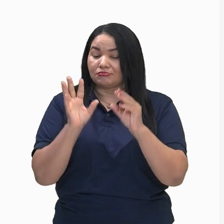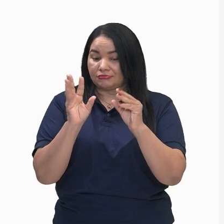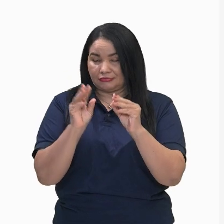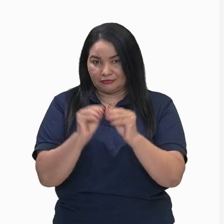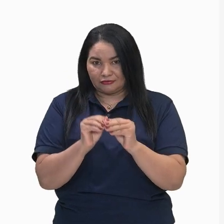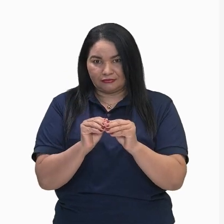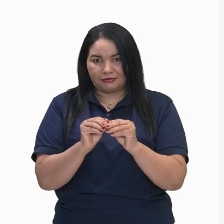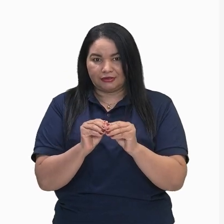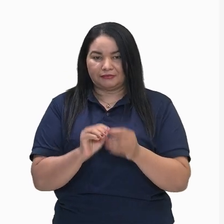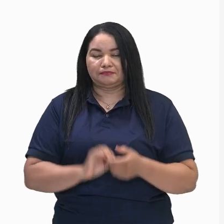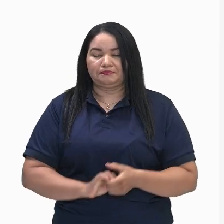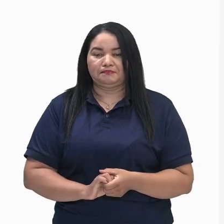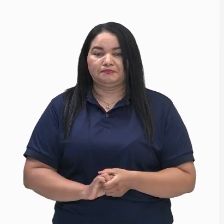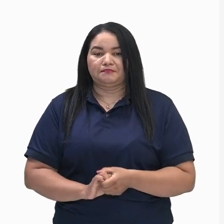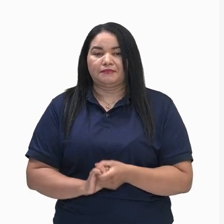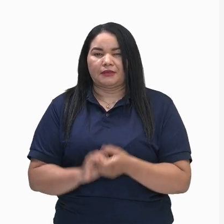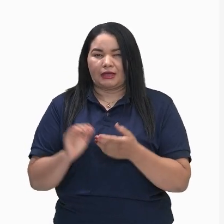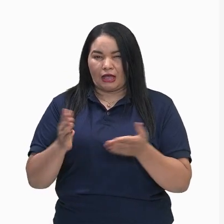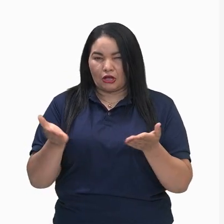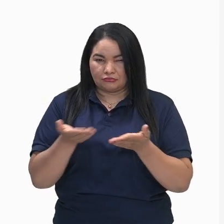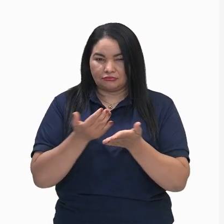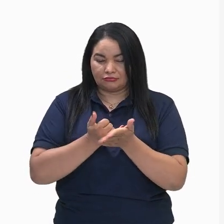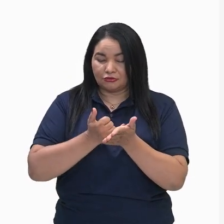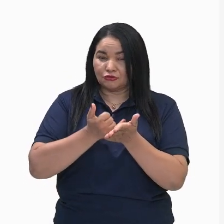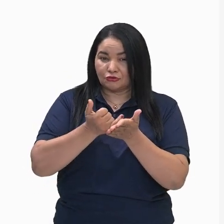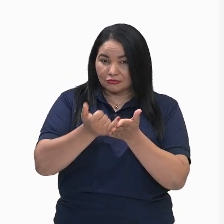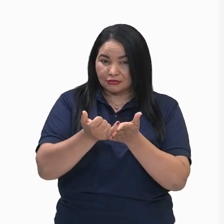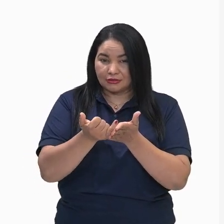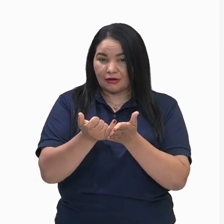você não vai na introdução ainda, né,